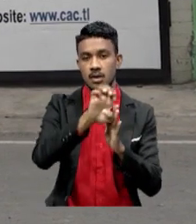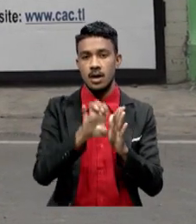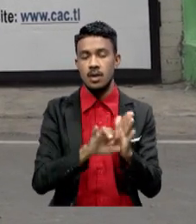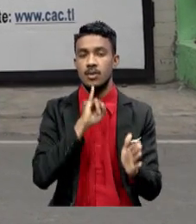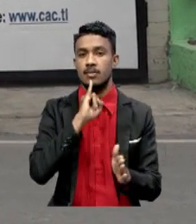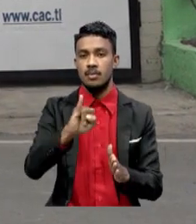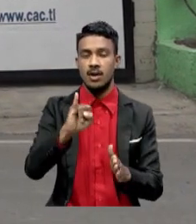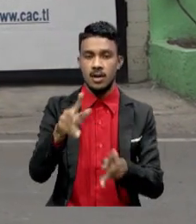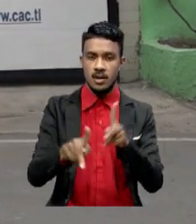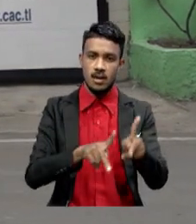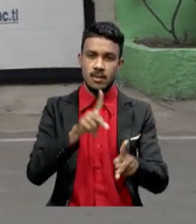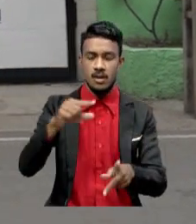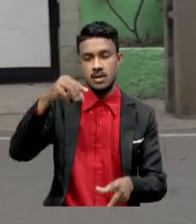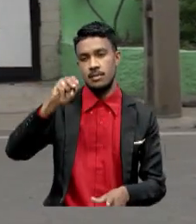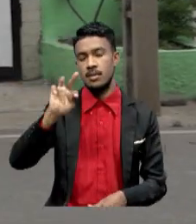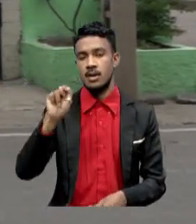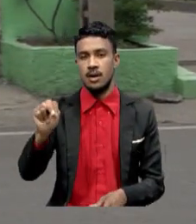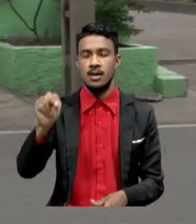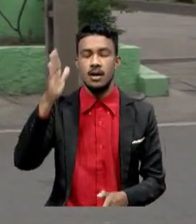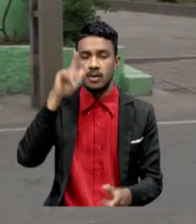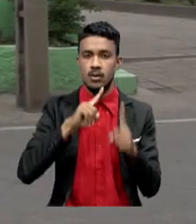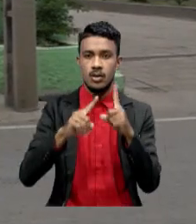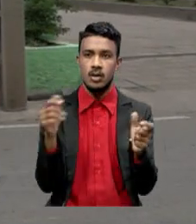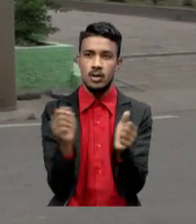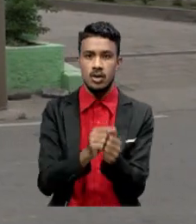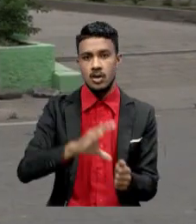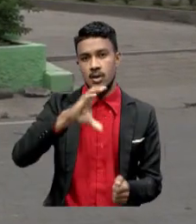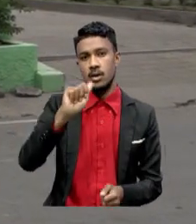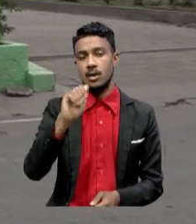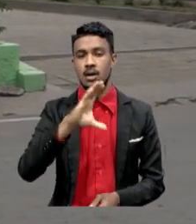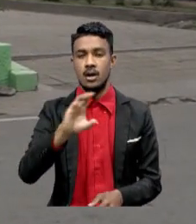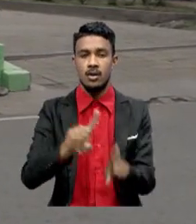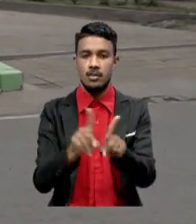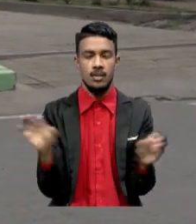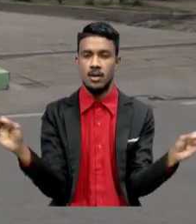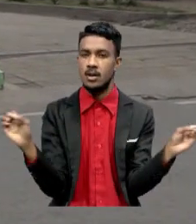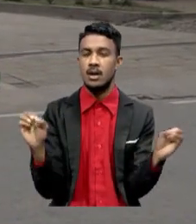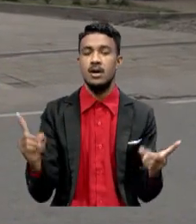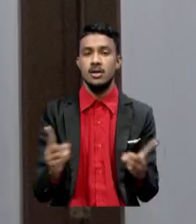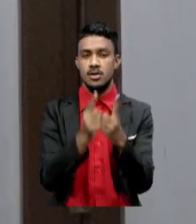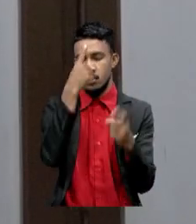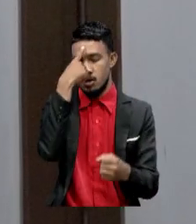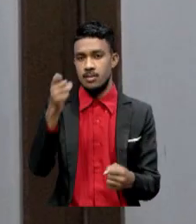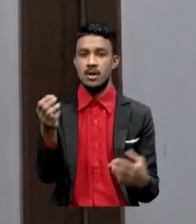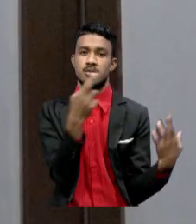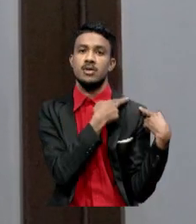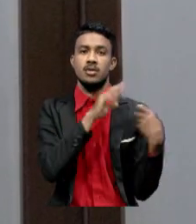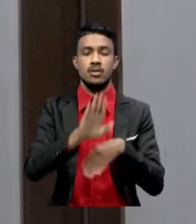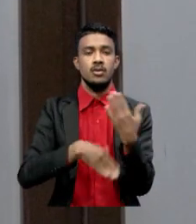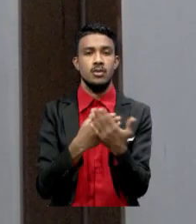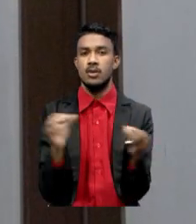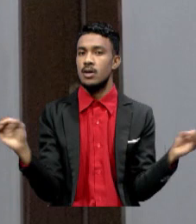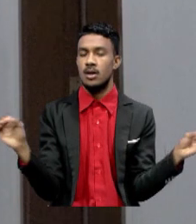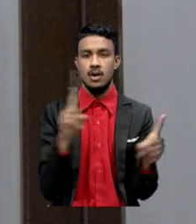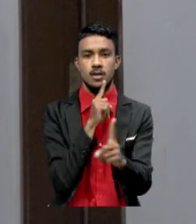ne gemeni mos tenta tu confirma ho parte comissão anticorrupção ma bela consegue tamba responsável hirak ne la